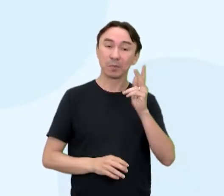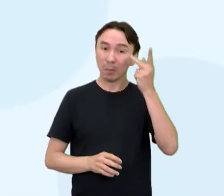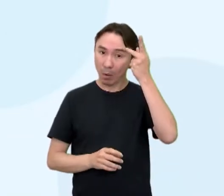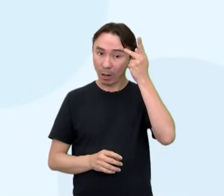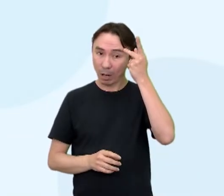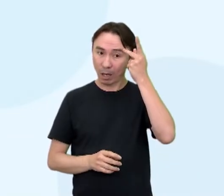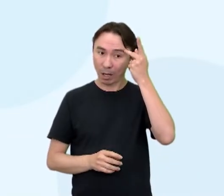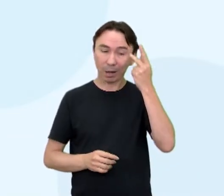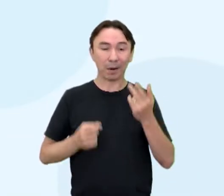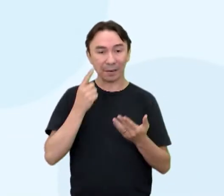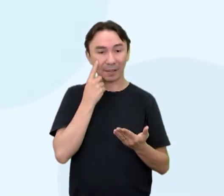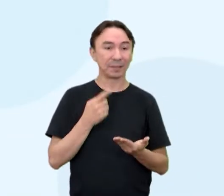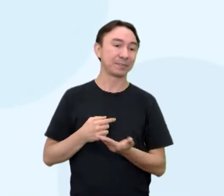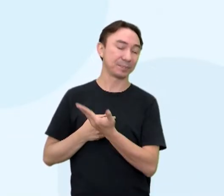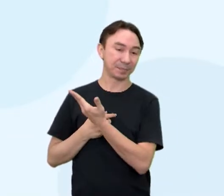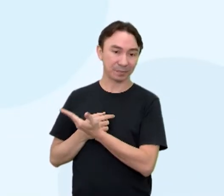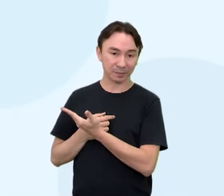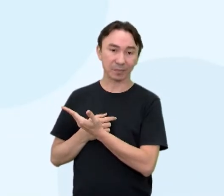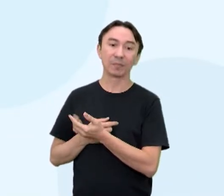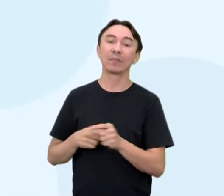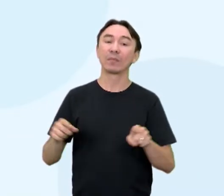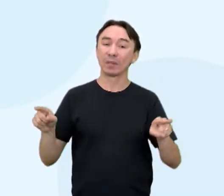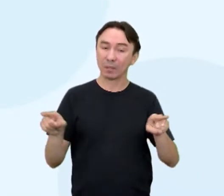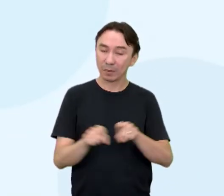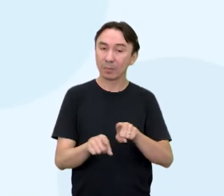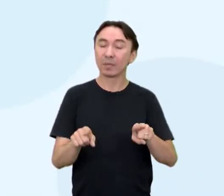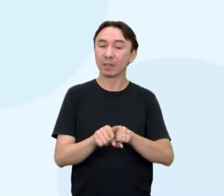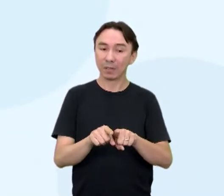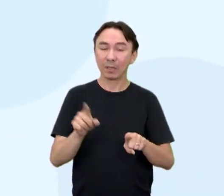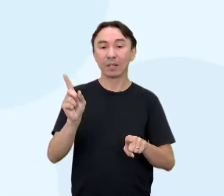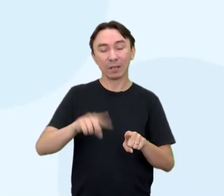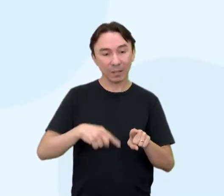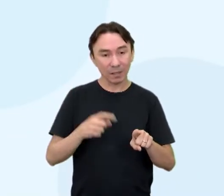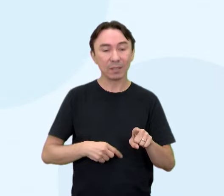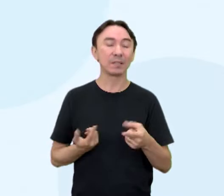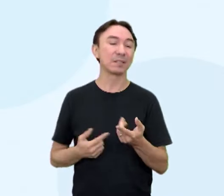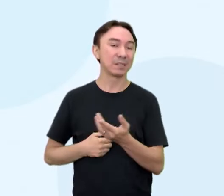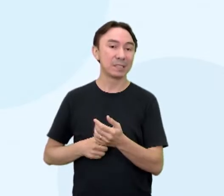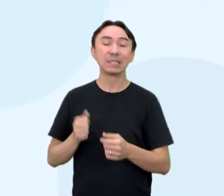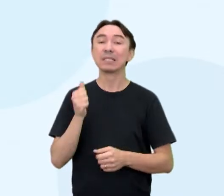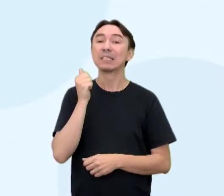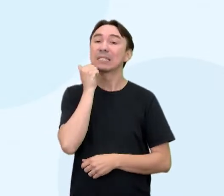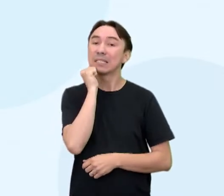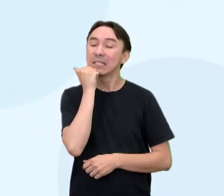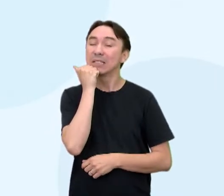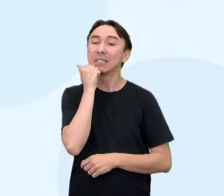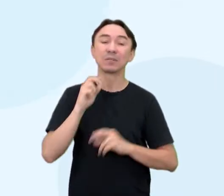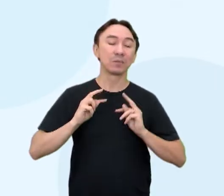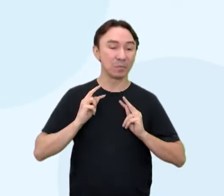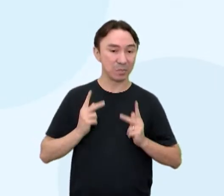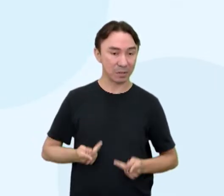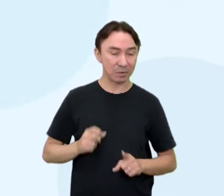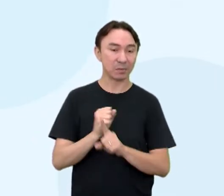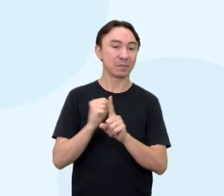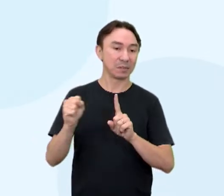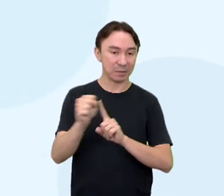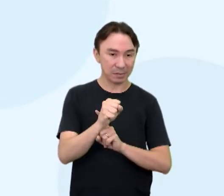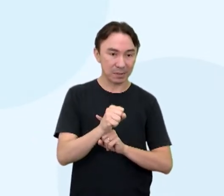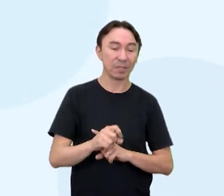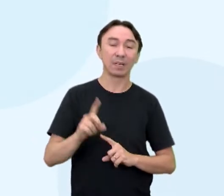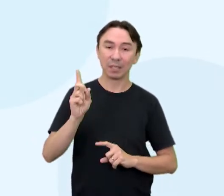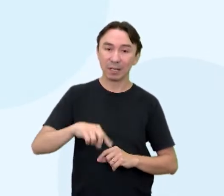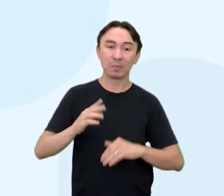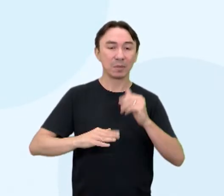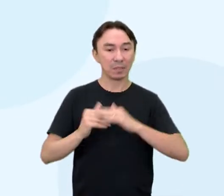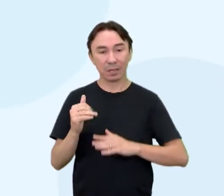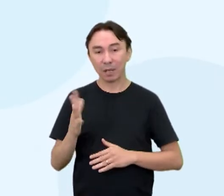para vocês. Também faz parte aí das ciências humanas sociais aplicadas, habilidade 306.